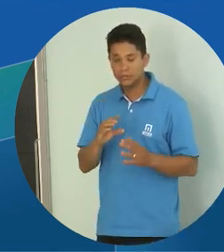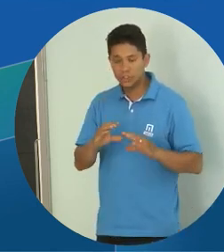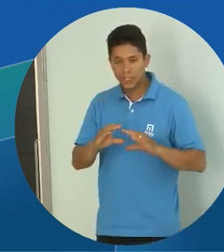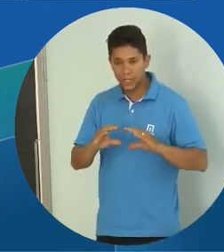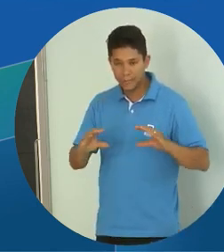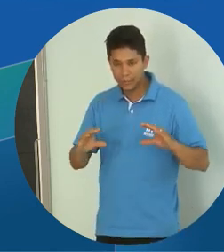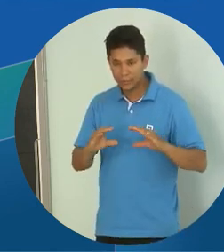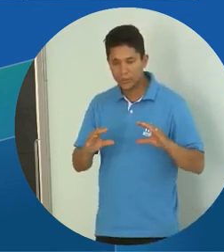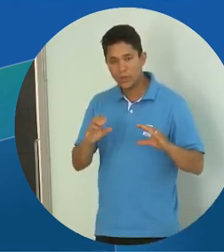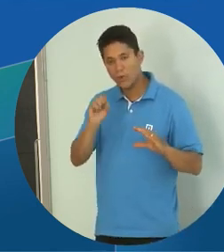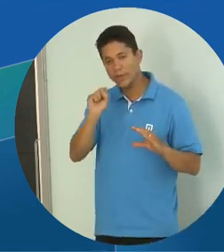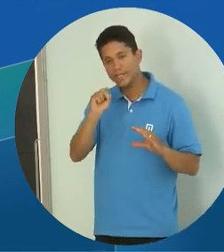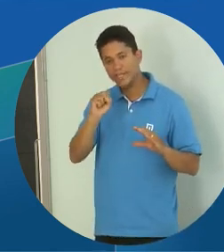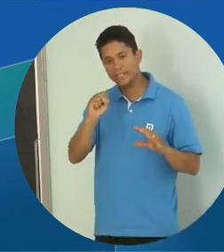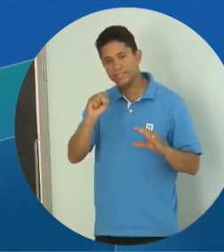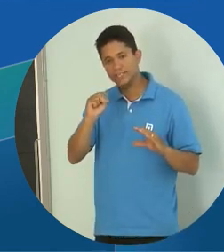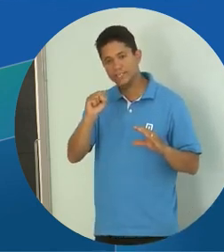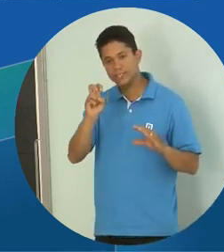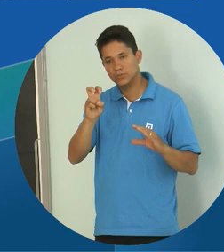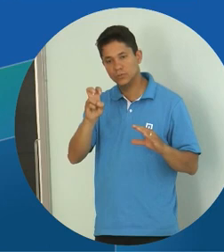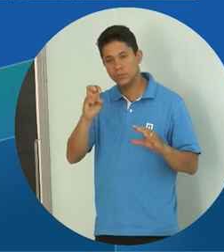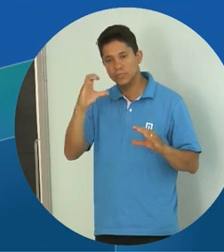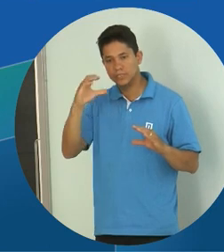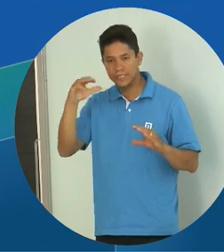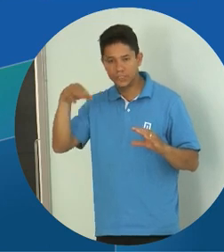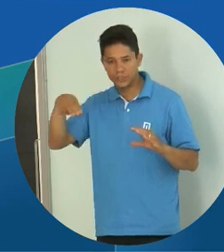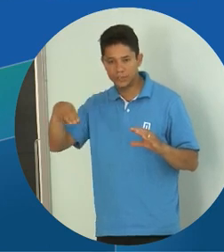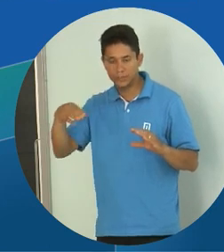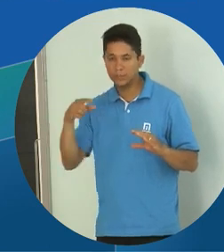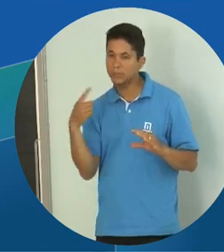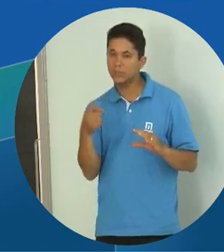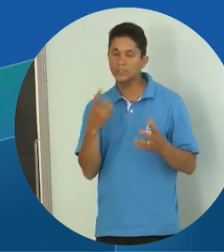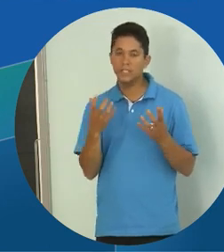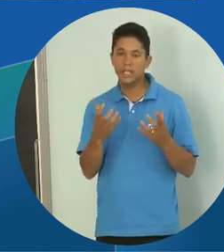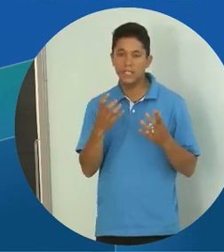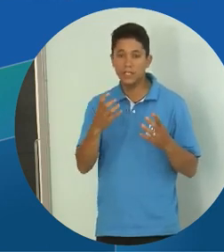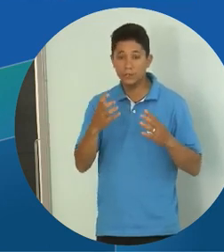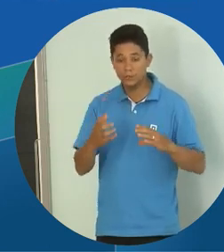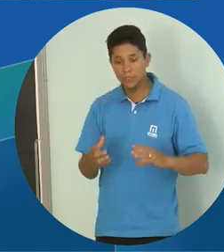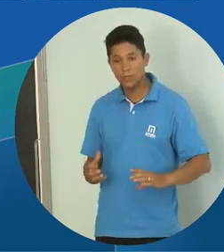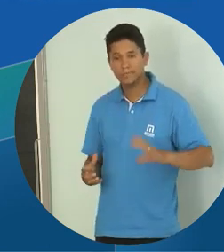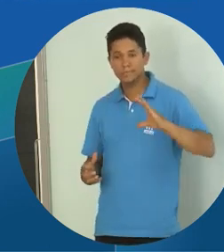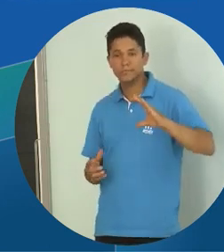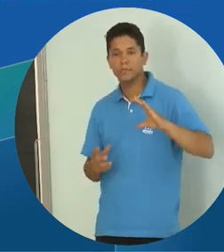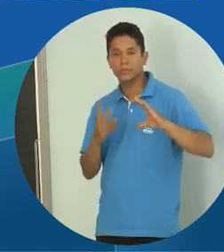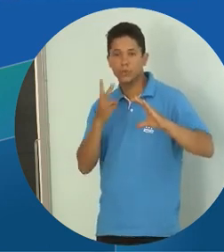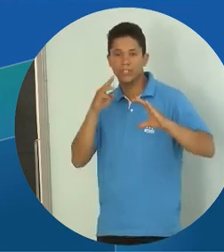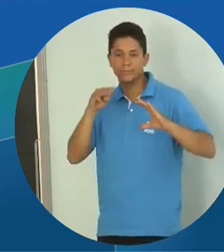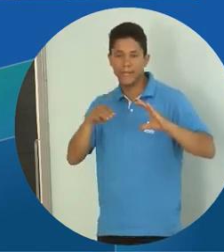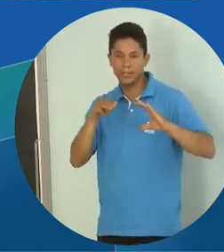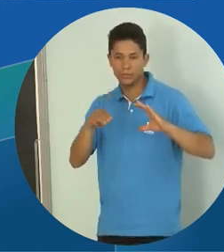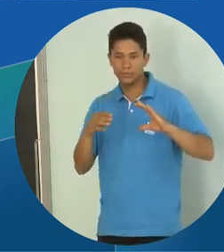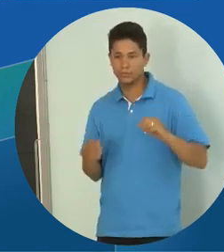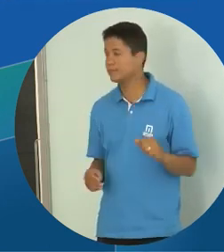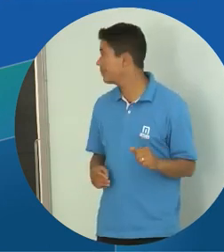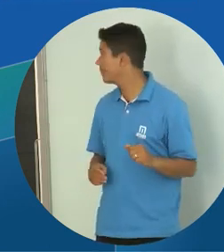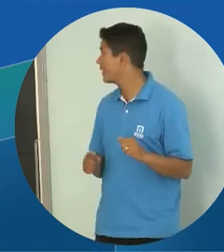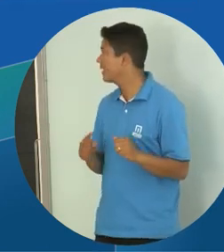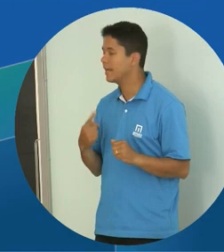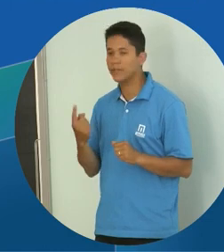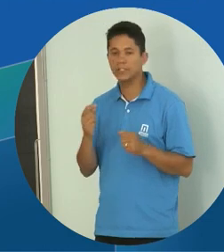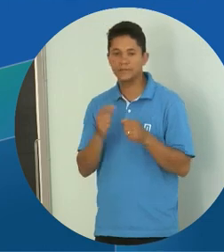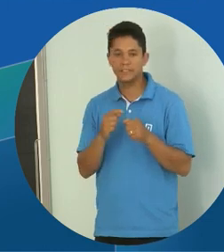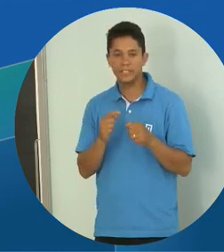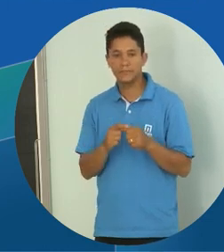para 2 metros, para efetivamente conseguir colocar na barragem essa injeção e pegar toda a área que era necessária. Para isso, a gente